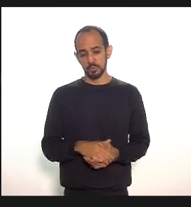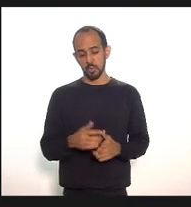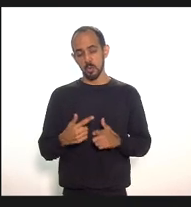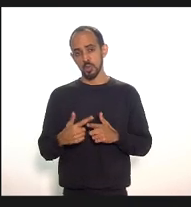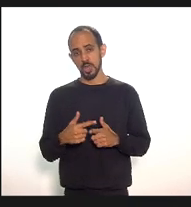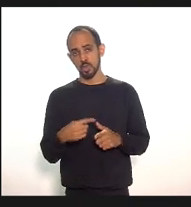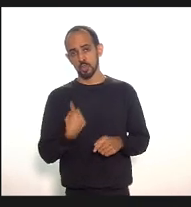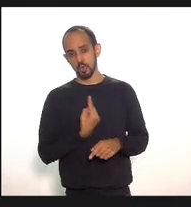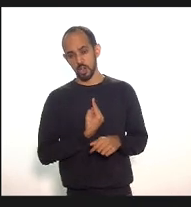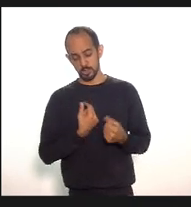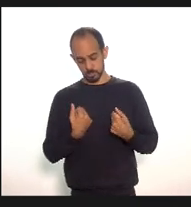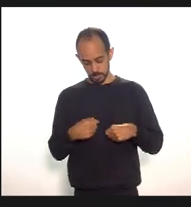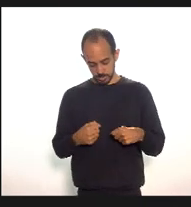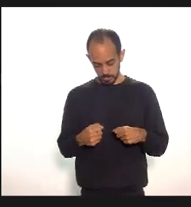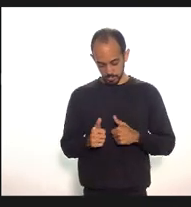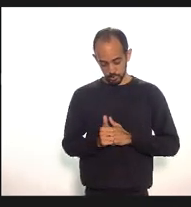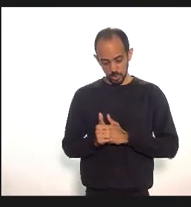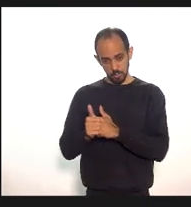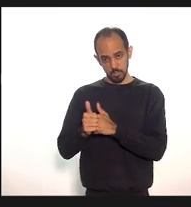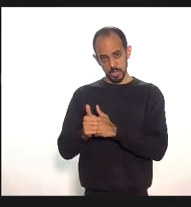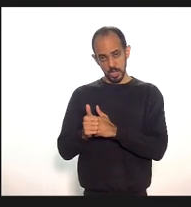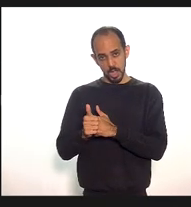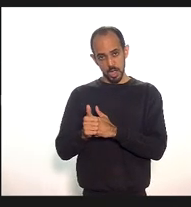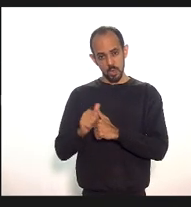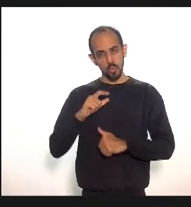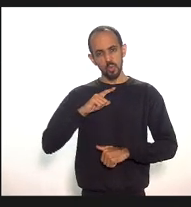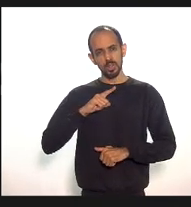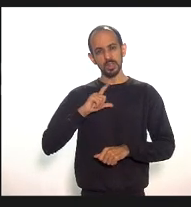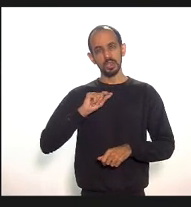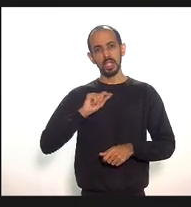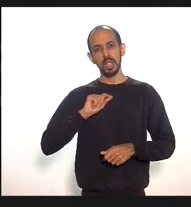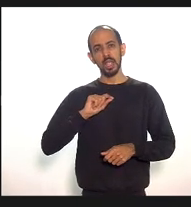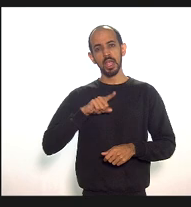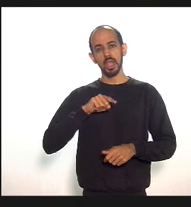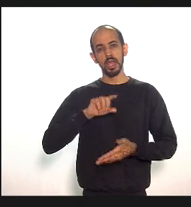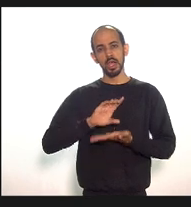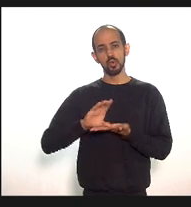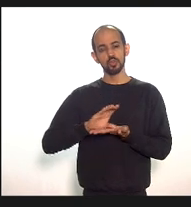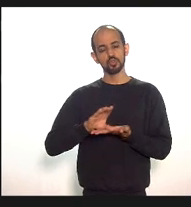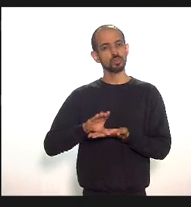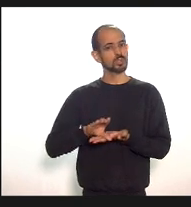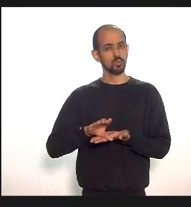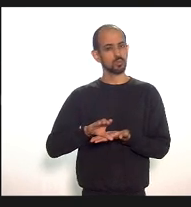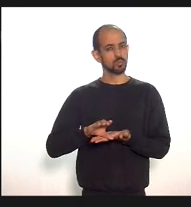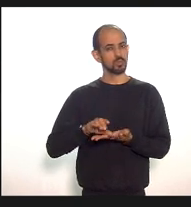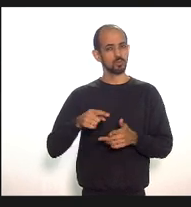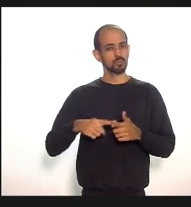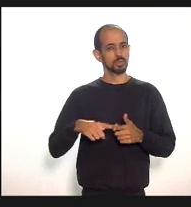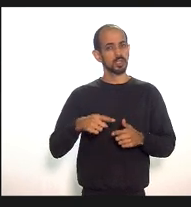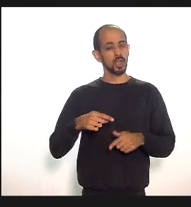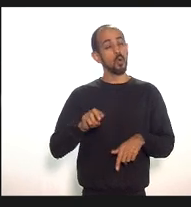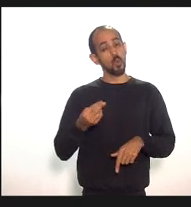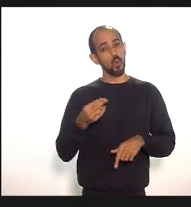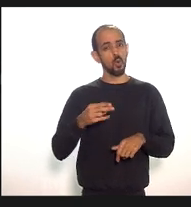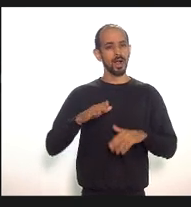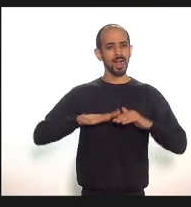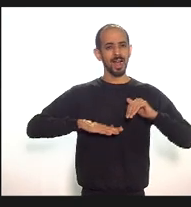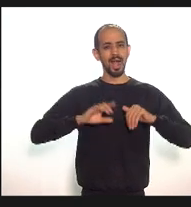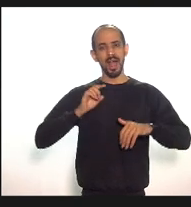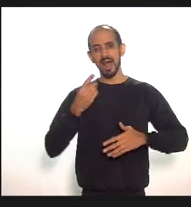seguir e o que que tá na nossa Constituição senão cada um vai fazer aquilo que me der na cabeça